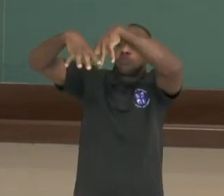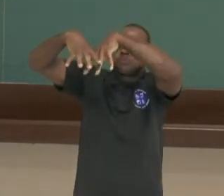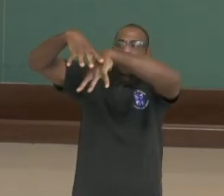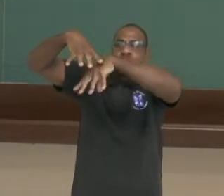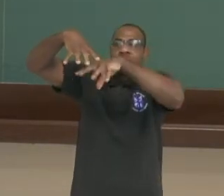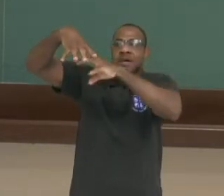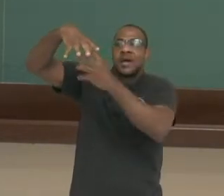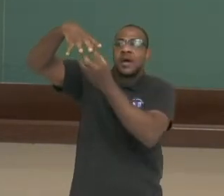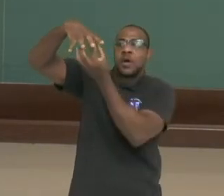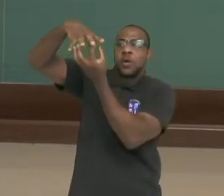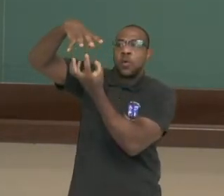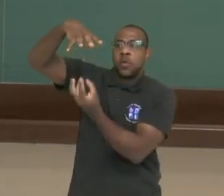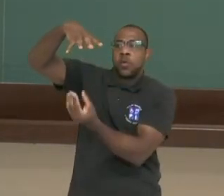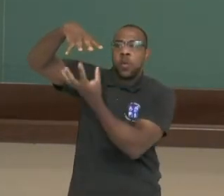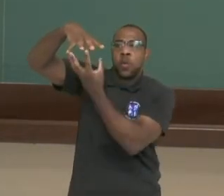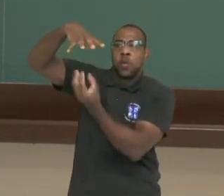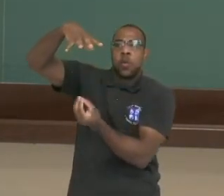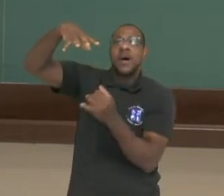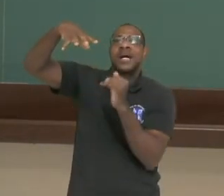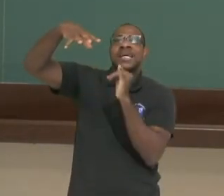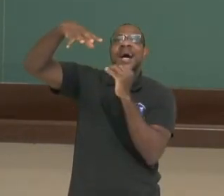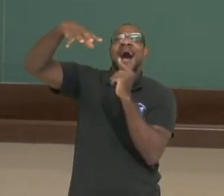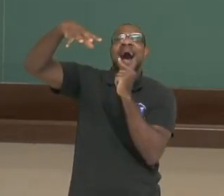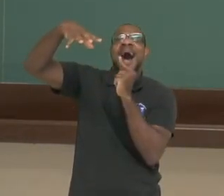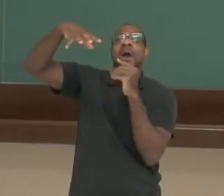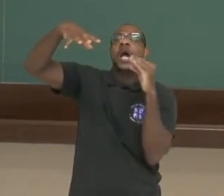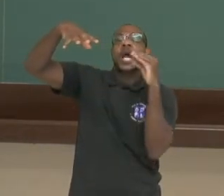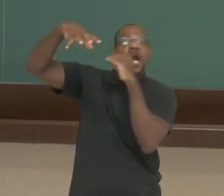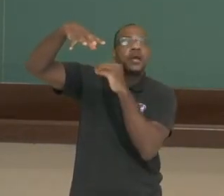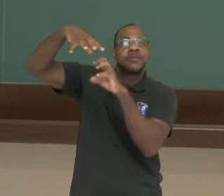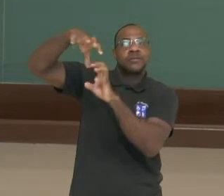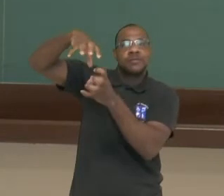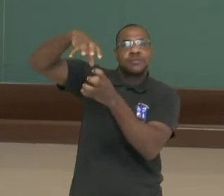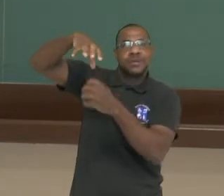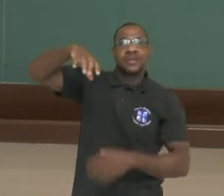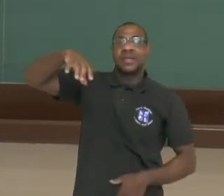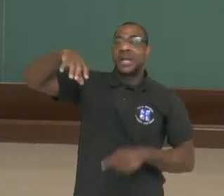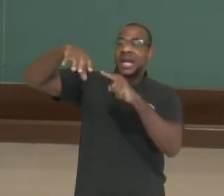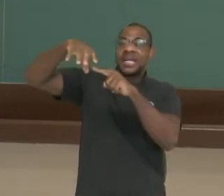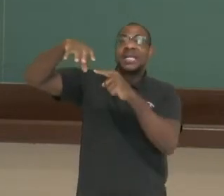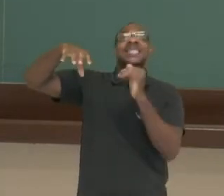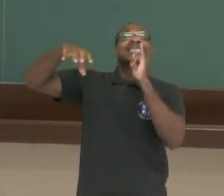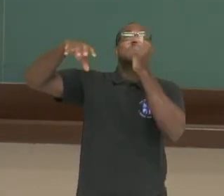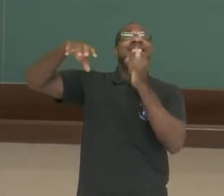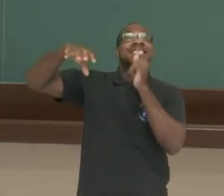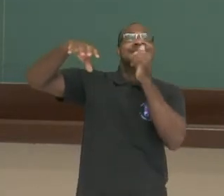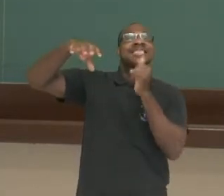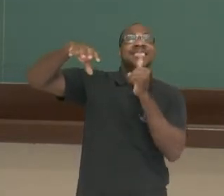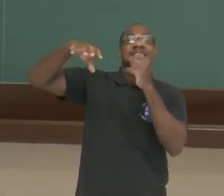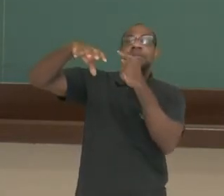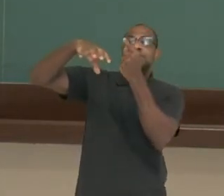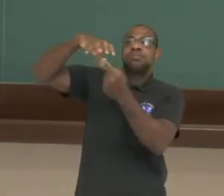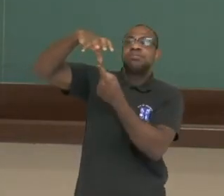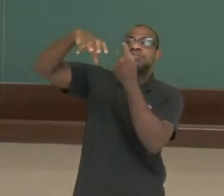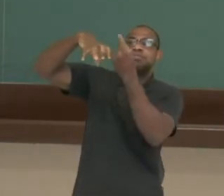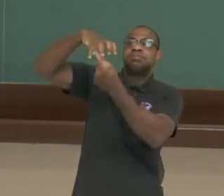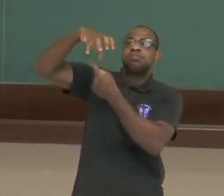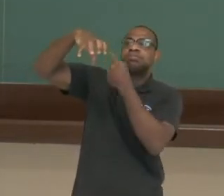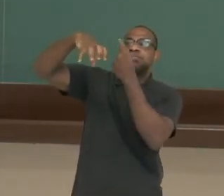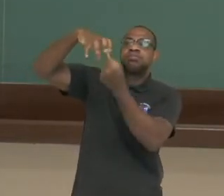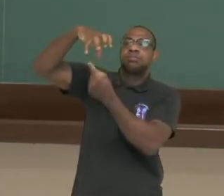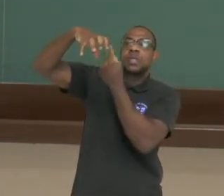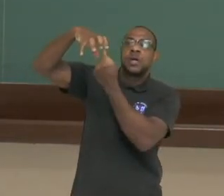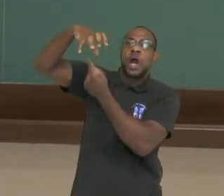resistência? Passa por ali a corrente elétrica, isso mesmo, a corrente elétrica rica em cargas elétricas. A